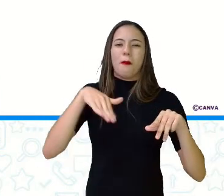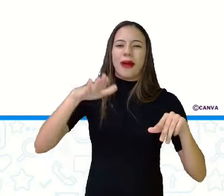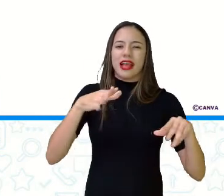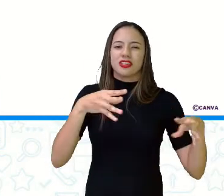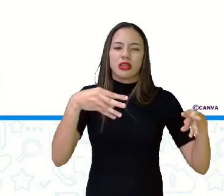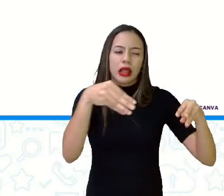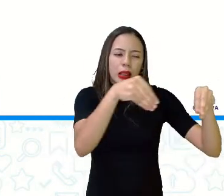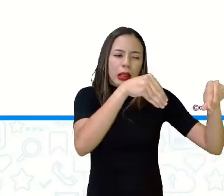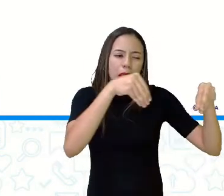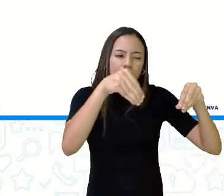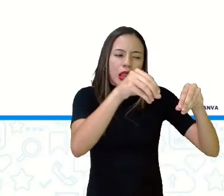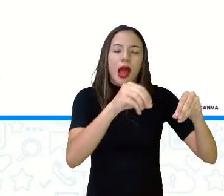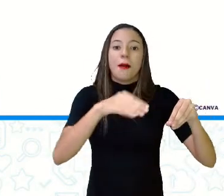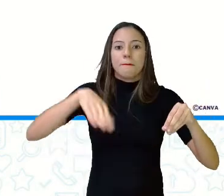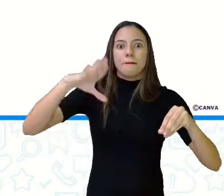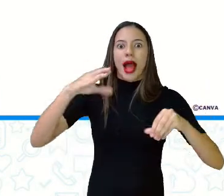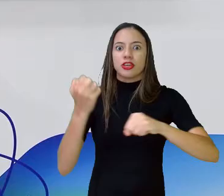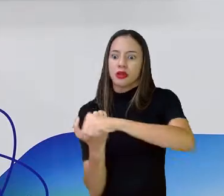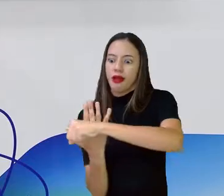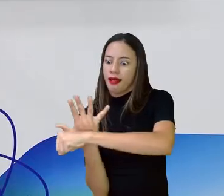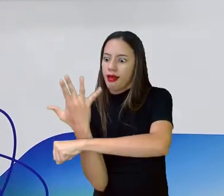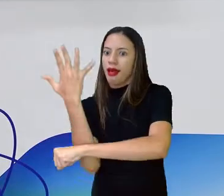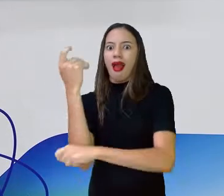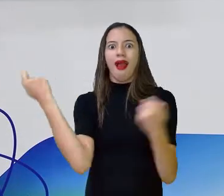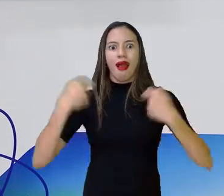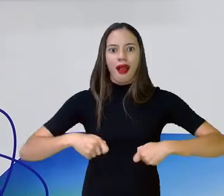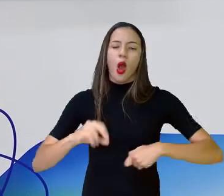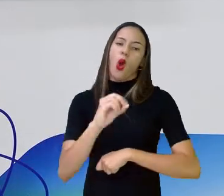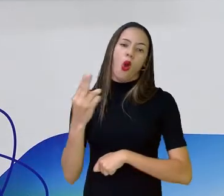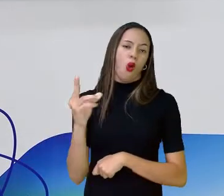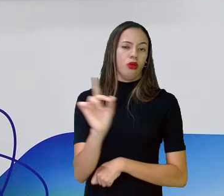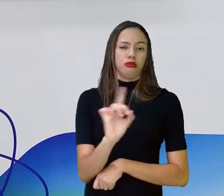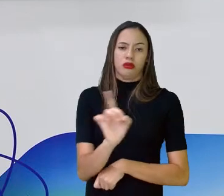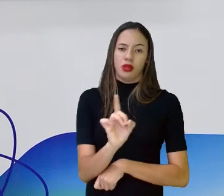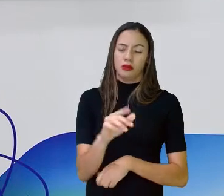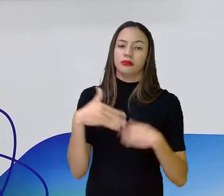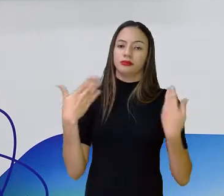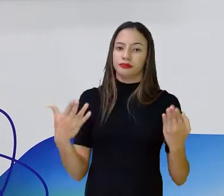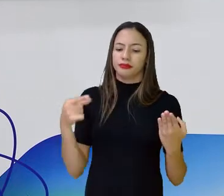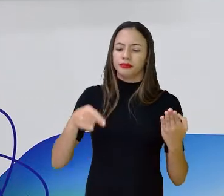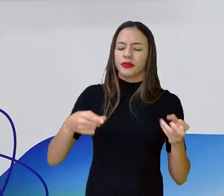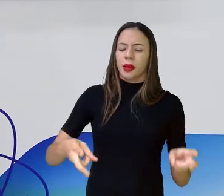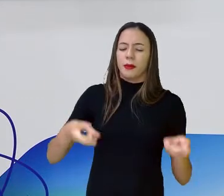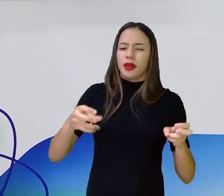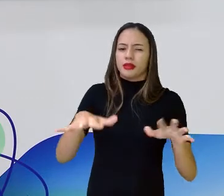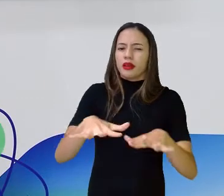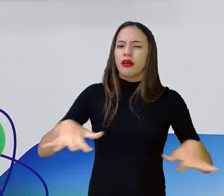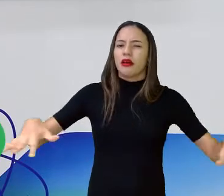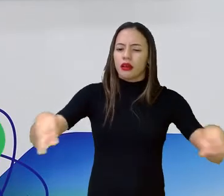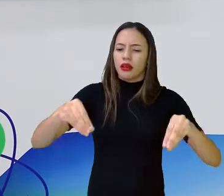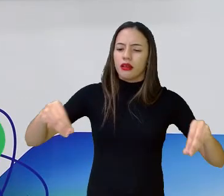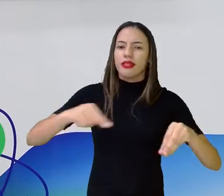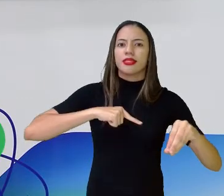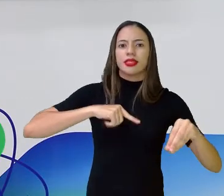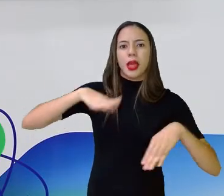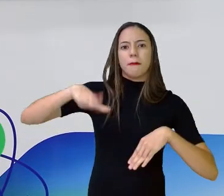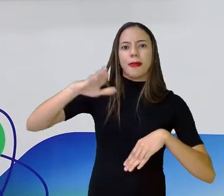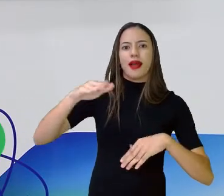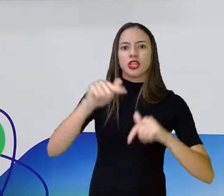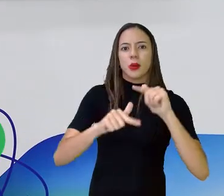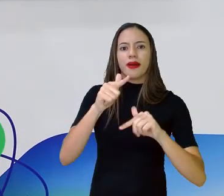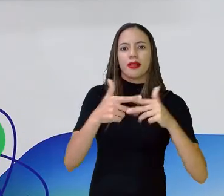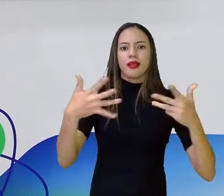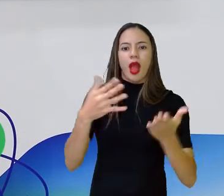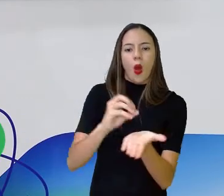mais férteis ou não. E aí, claro, quando nós percebemos que o solo ele tem mais matéria orgânica, ele geralmente tem a cor